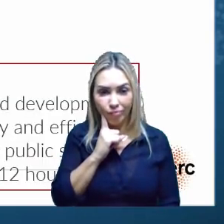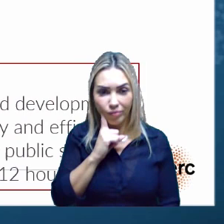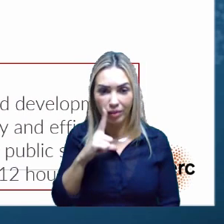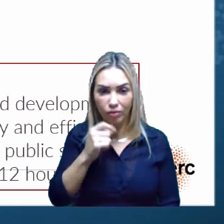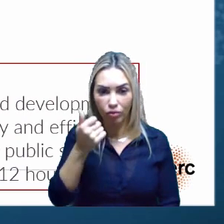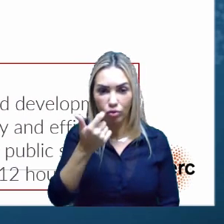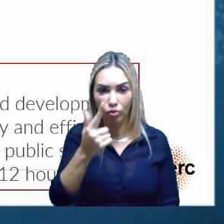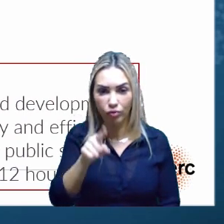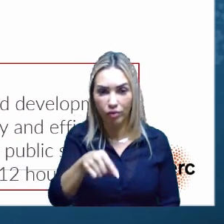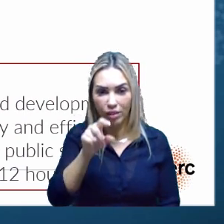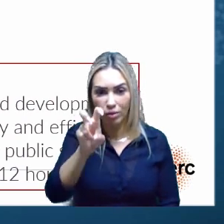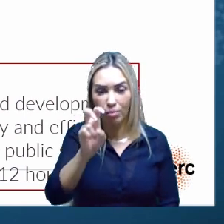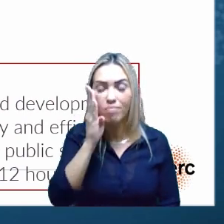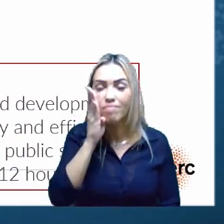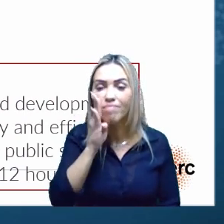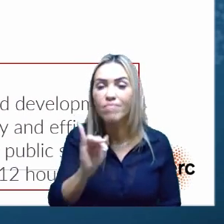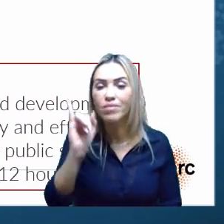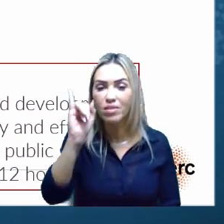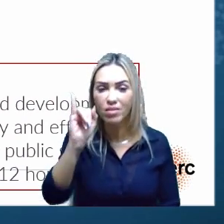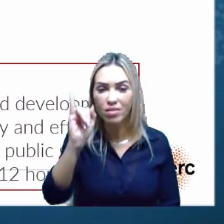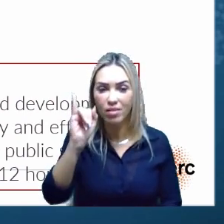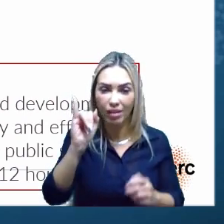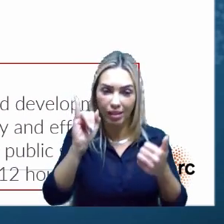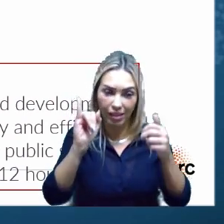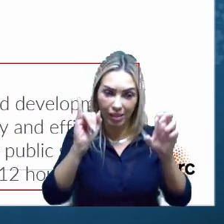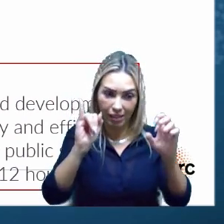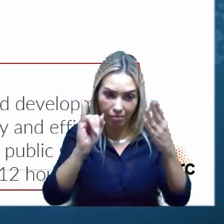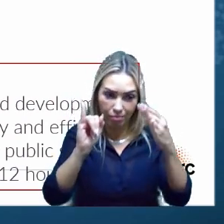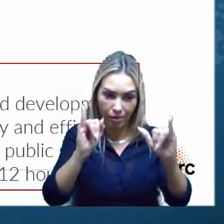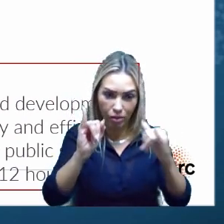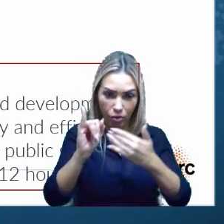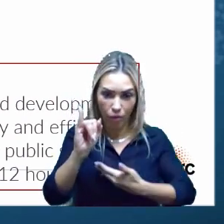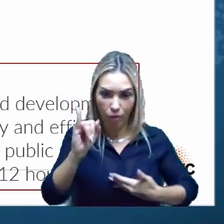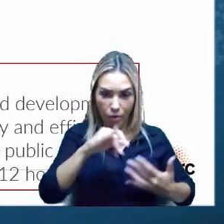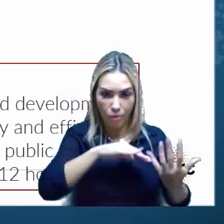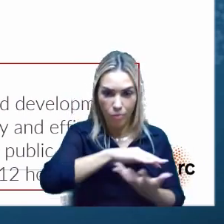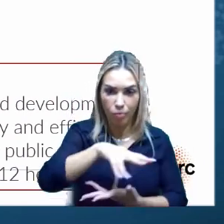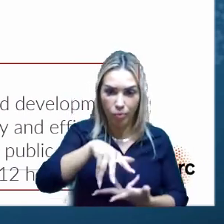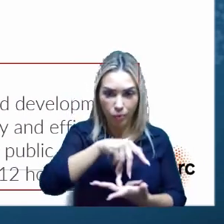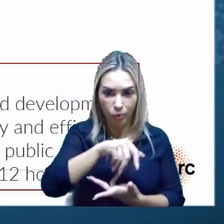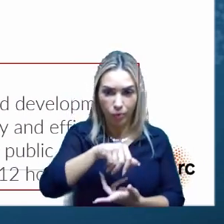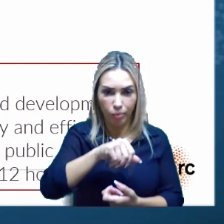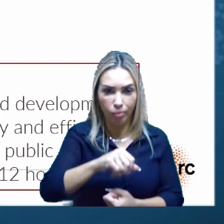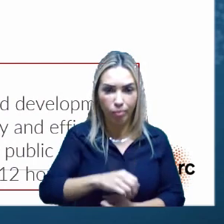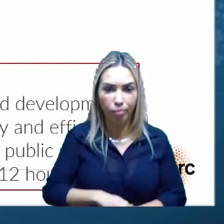12,5 bilhões de dólares dos 15 bilhões que foram investidos pelos governos do mundo.